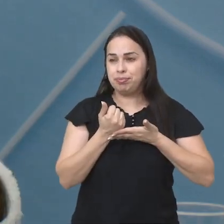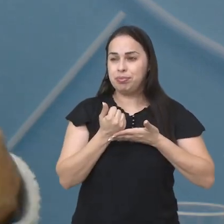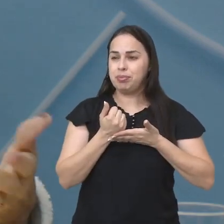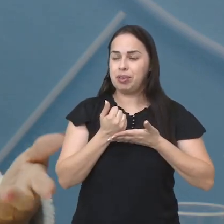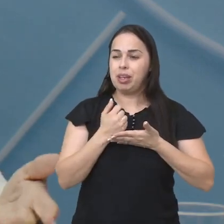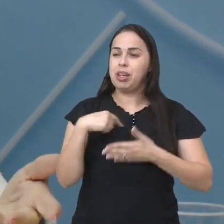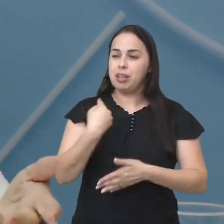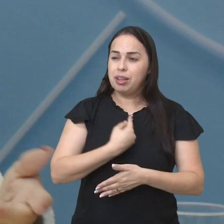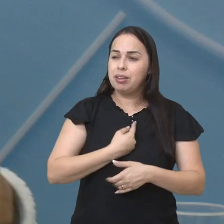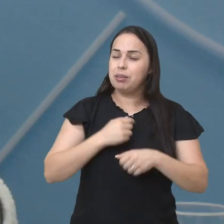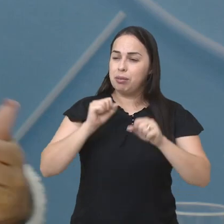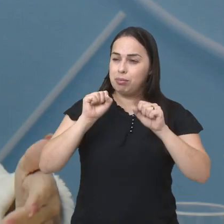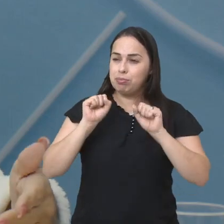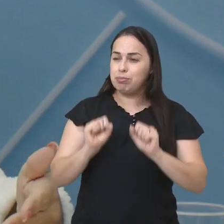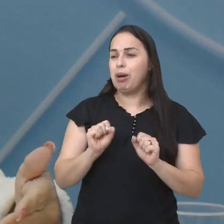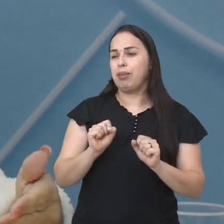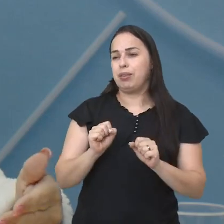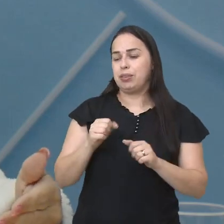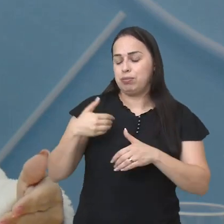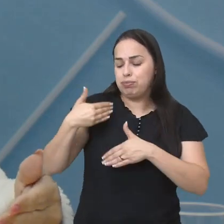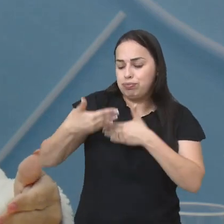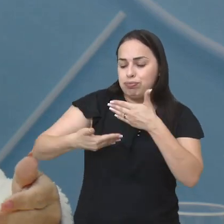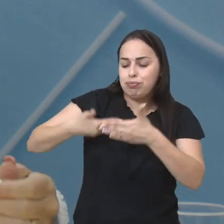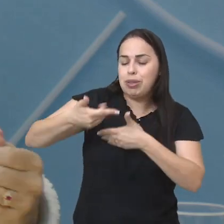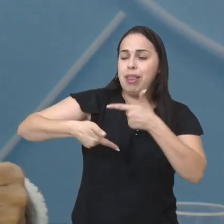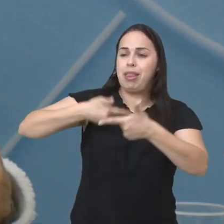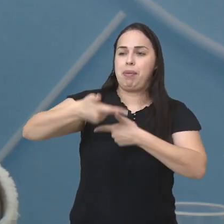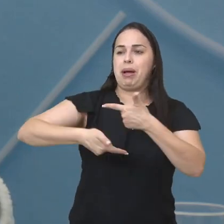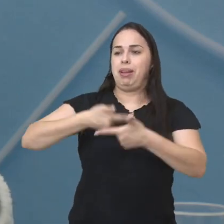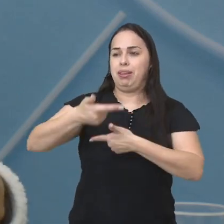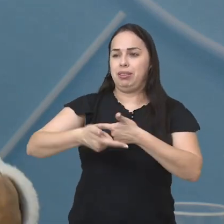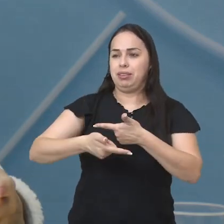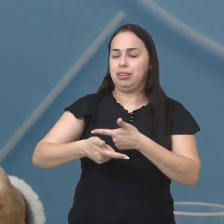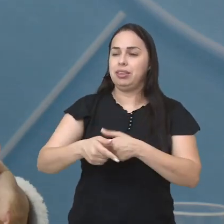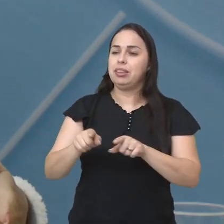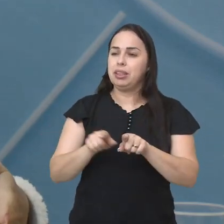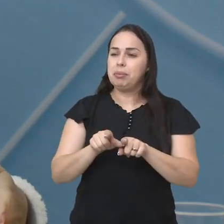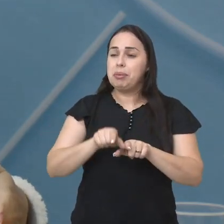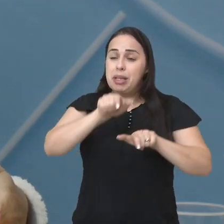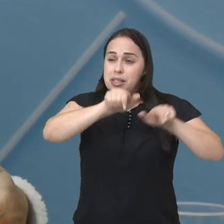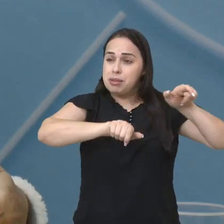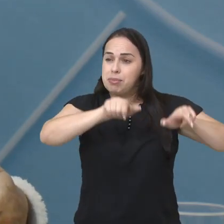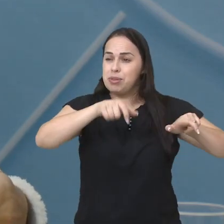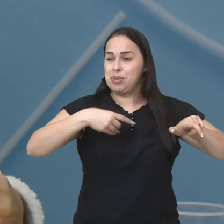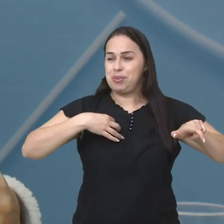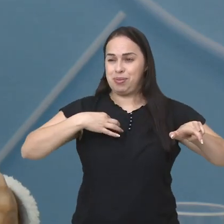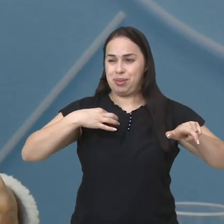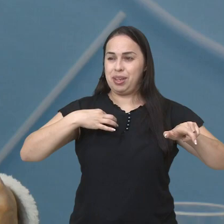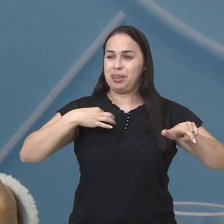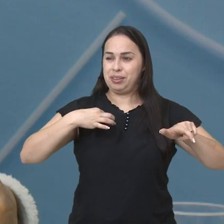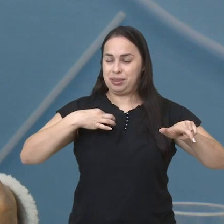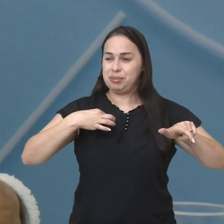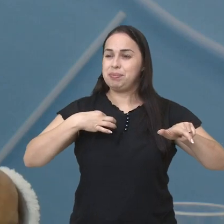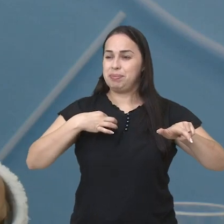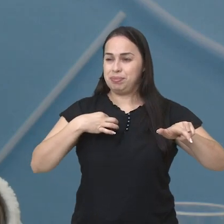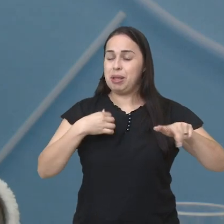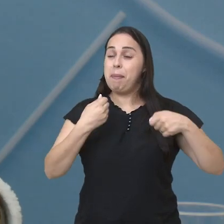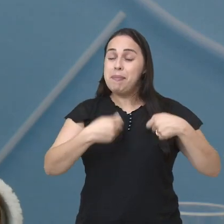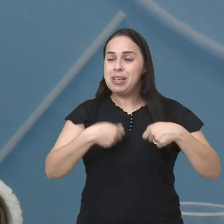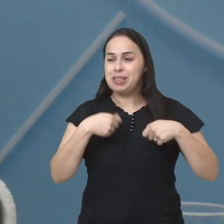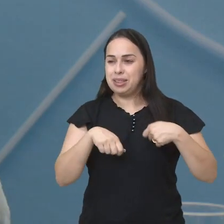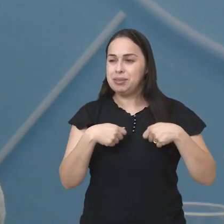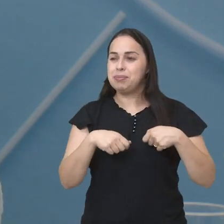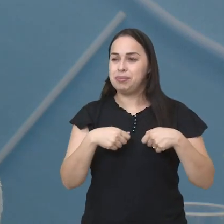que possamos estar continuando com o nosso trabalho, né? E o voluntariado. E o voluntariado